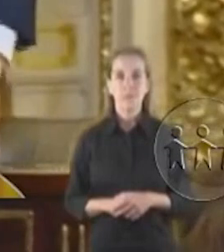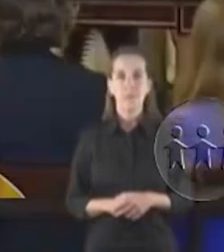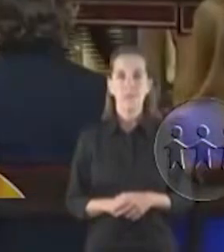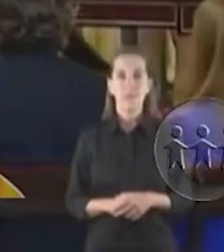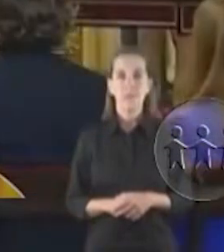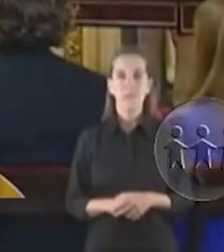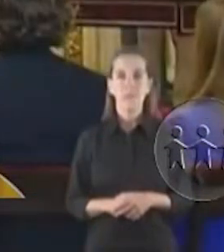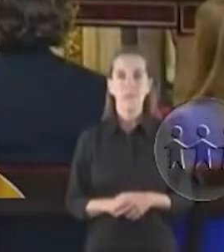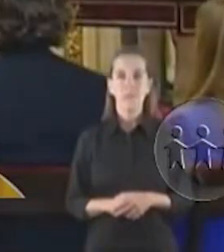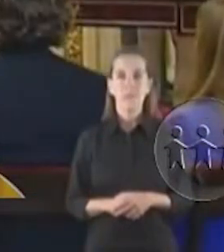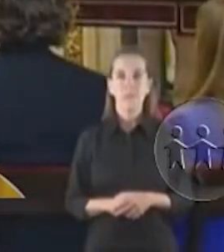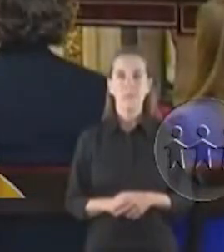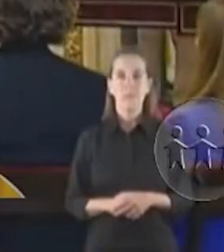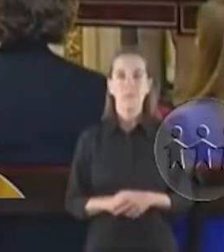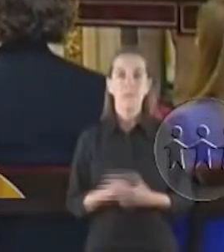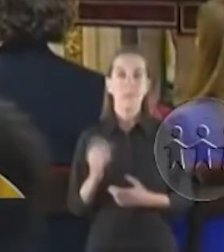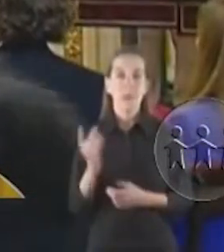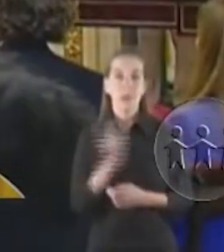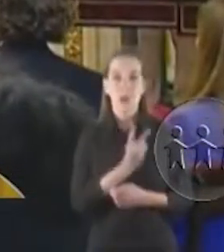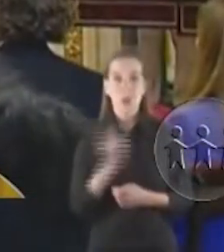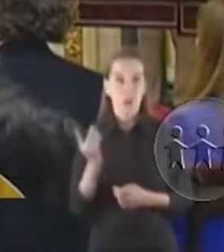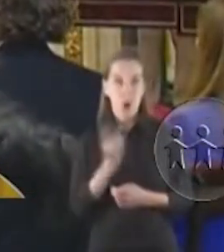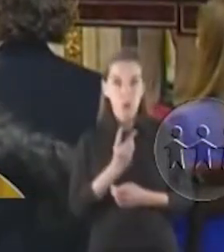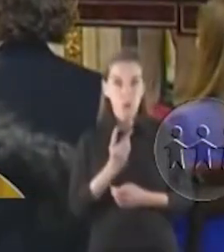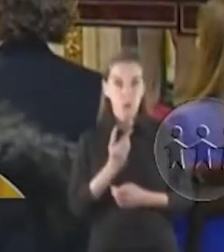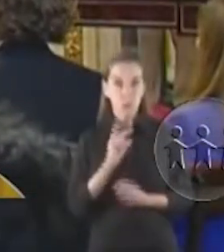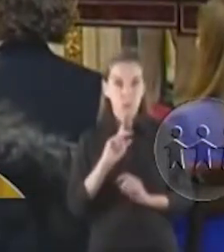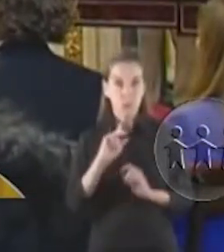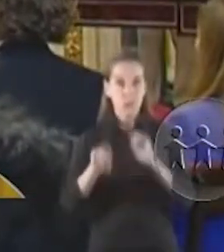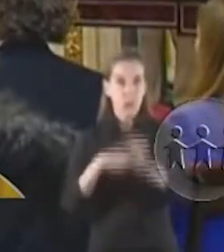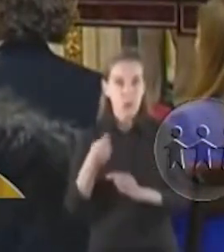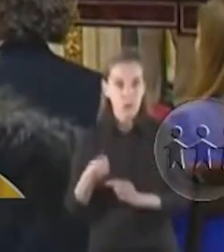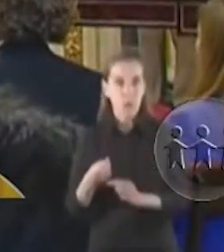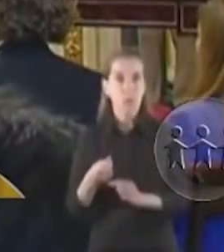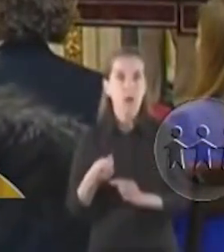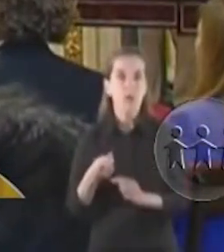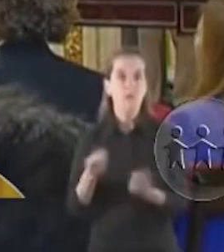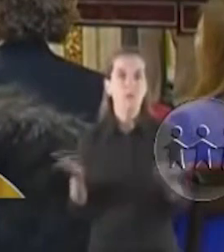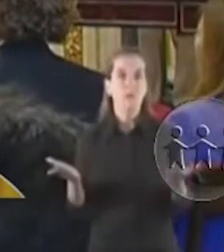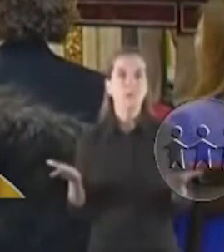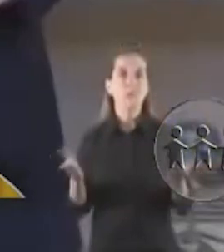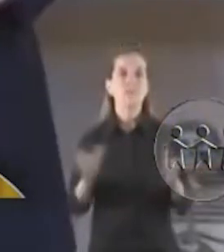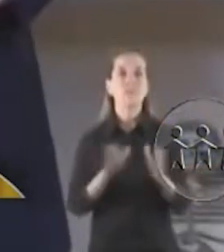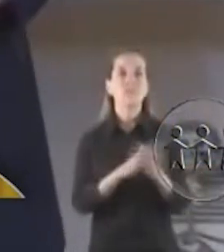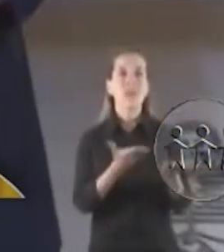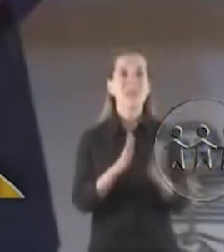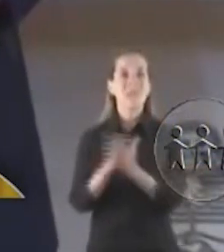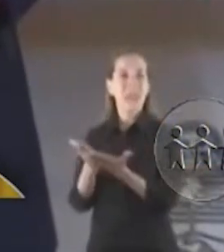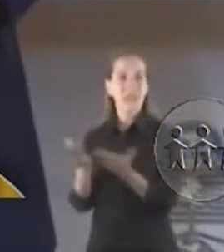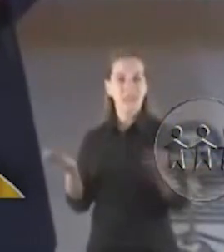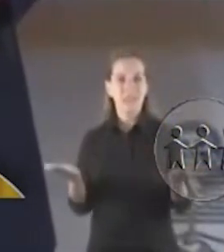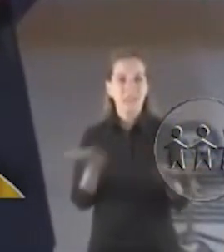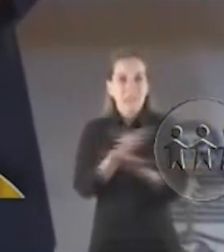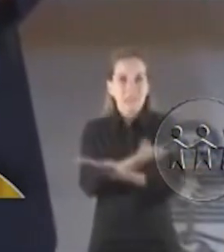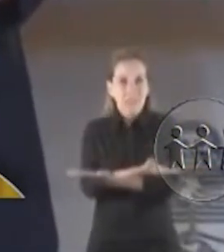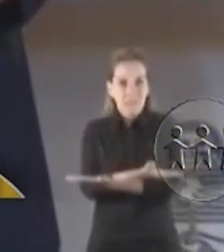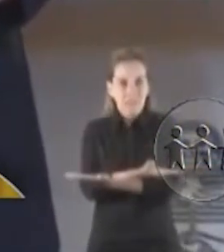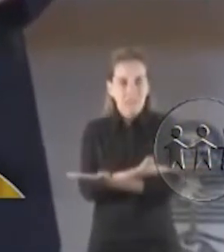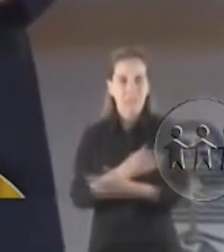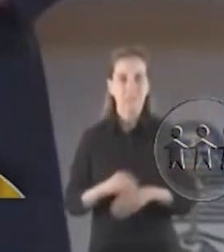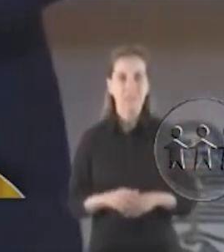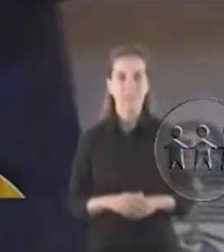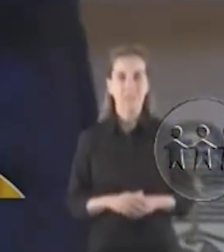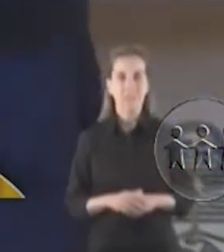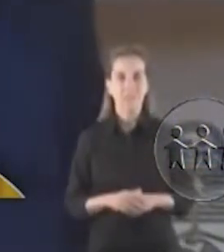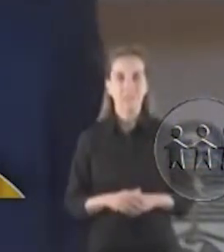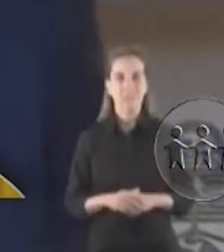devem estabelecer uma meta ambiciosa concluir o acordo antes do final do ano Fernando expulsou a vez considerou que o acordo